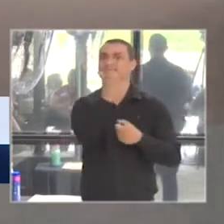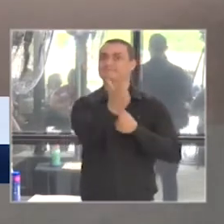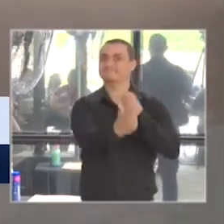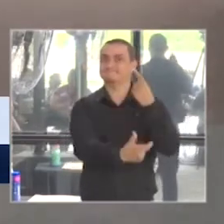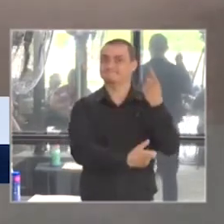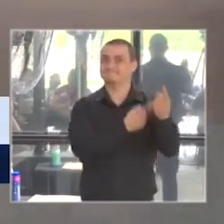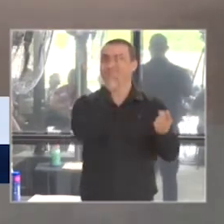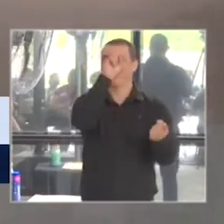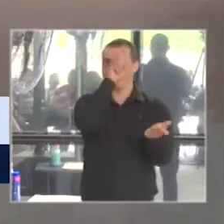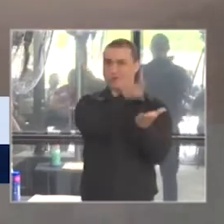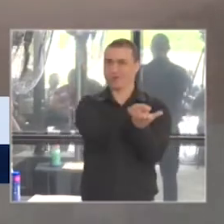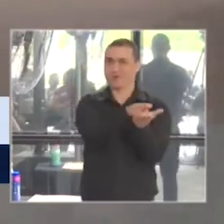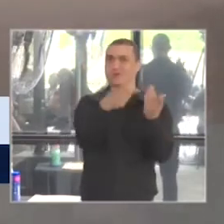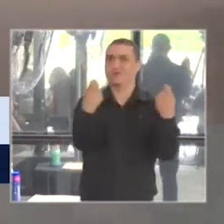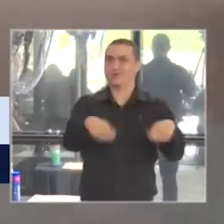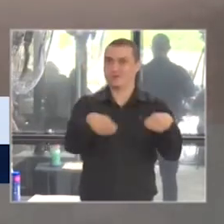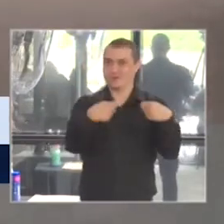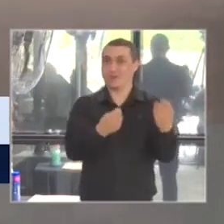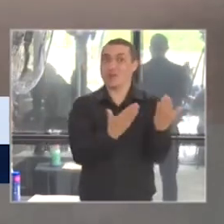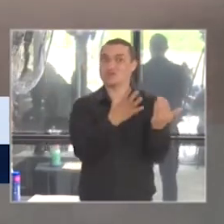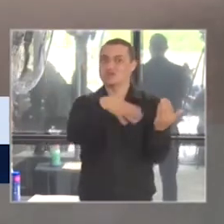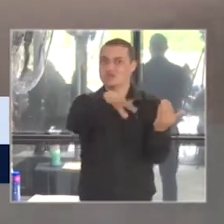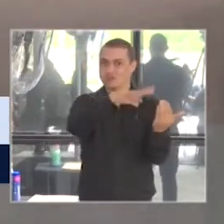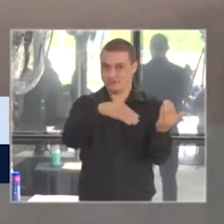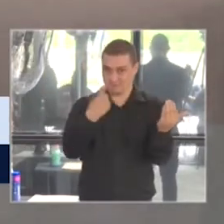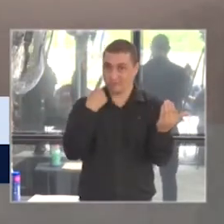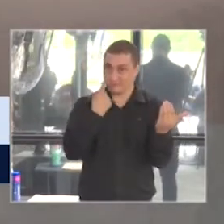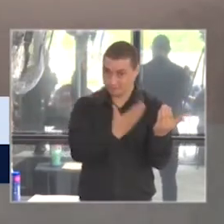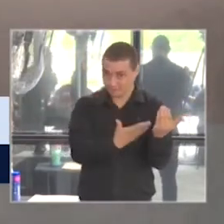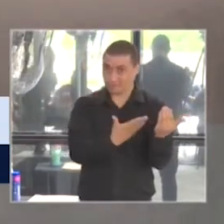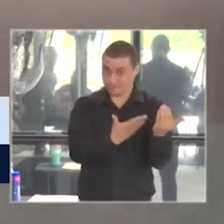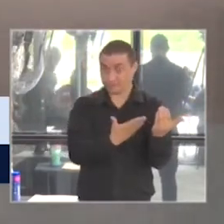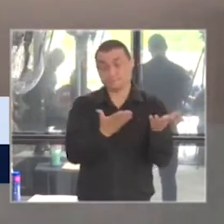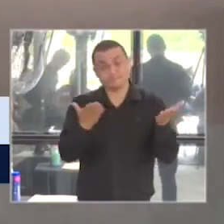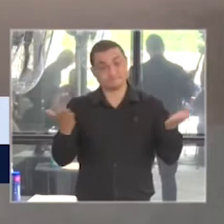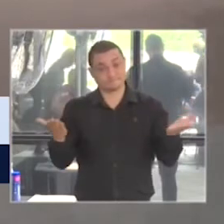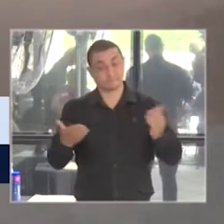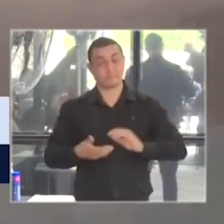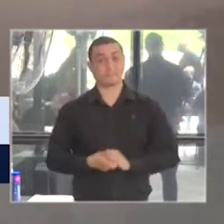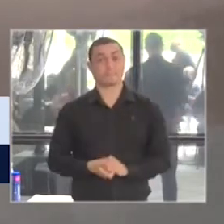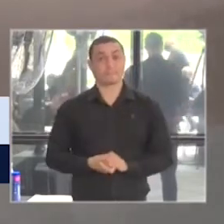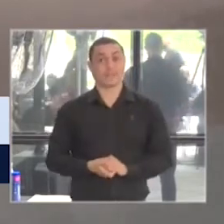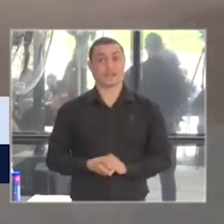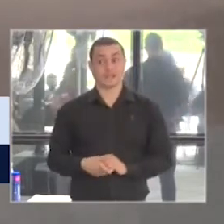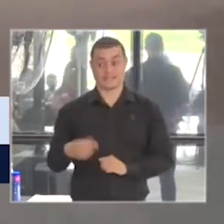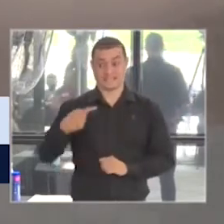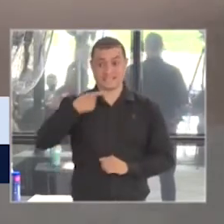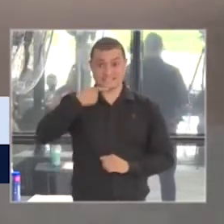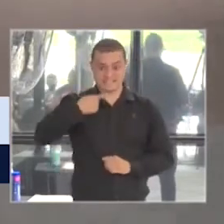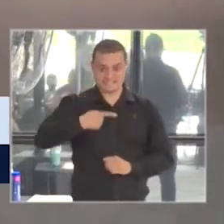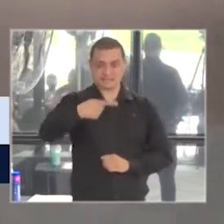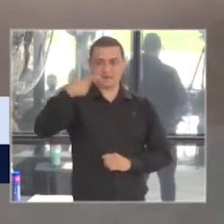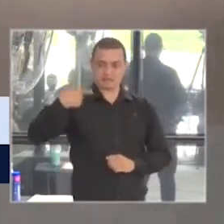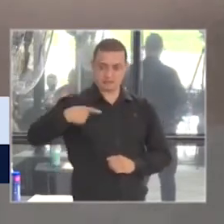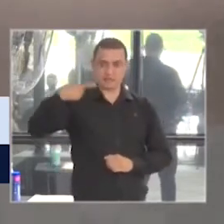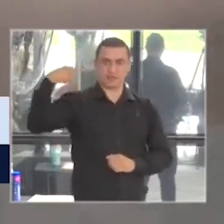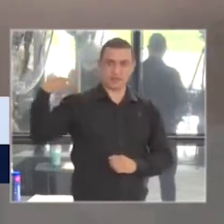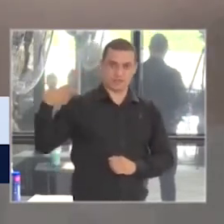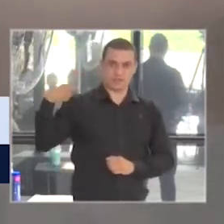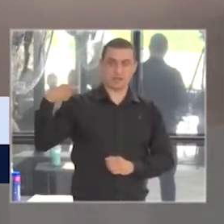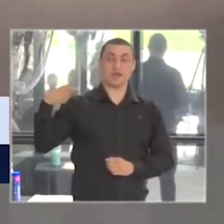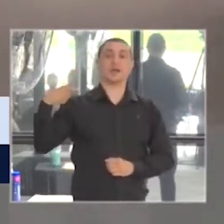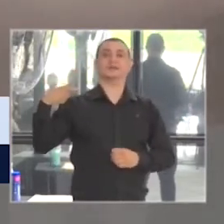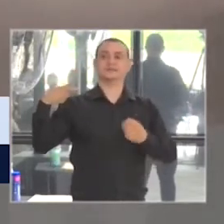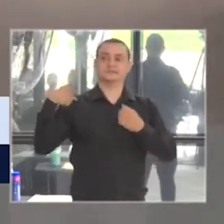a internação hospitalar, procurado leitos. Tem sido, nas últimas semanas, nós